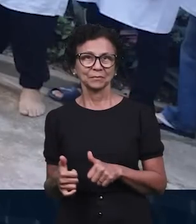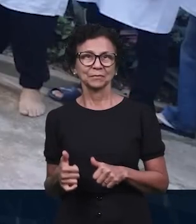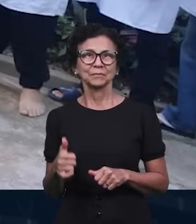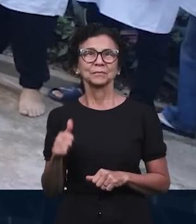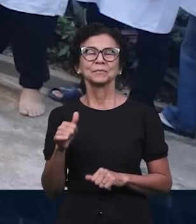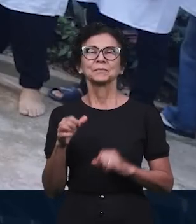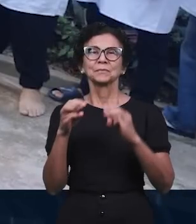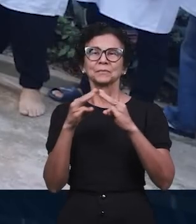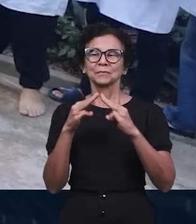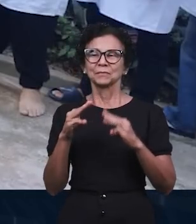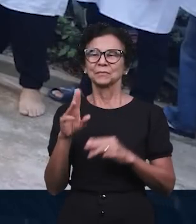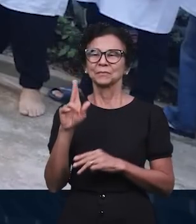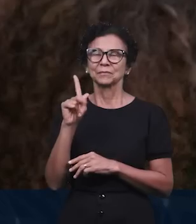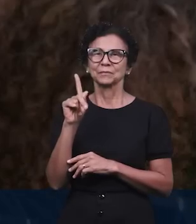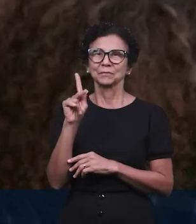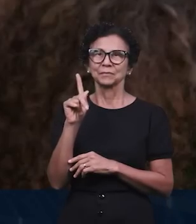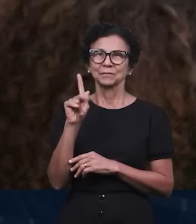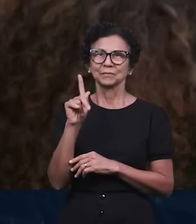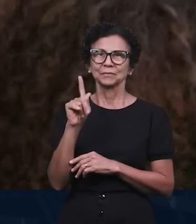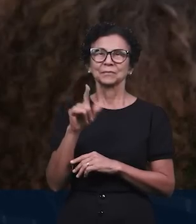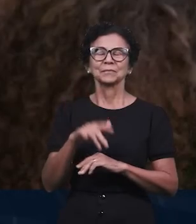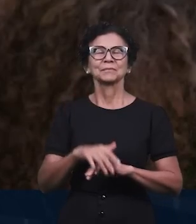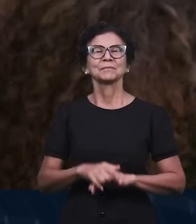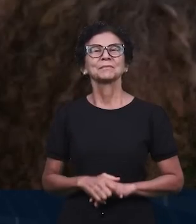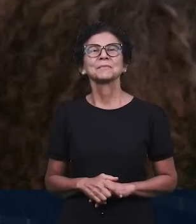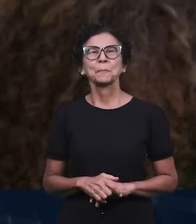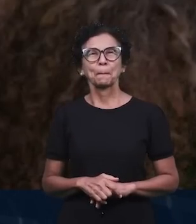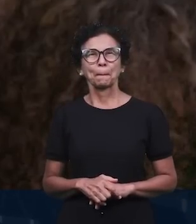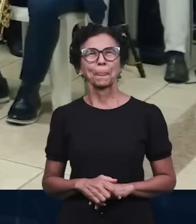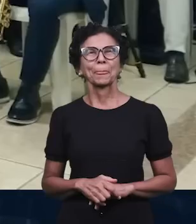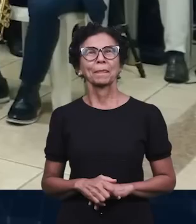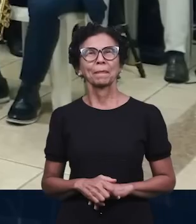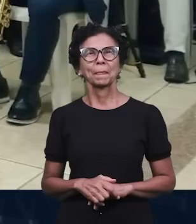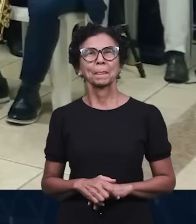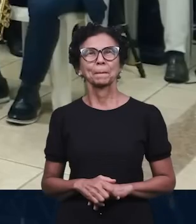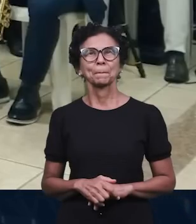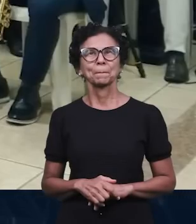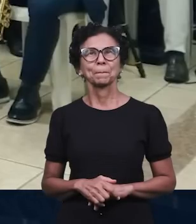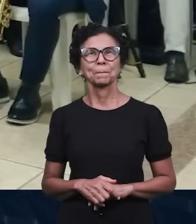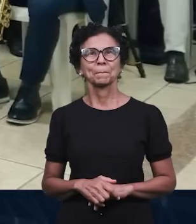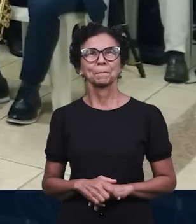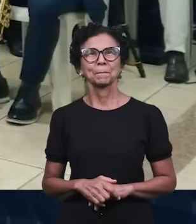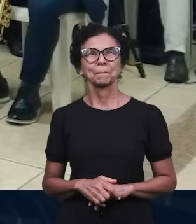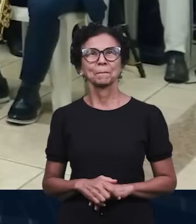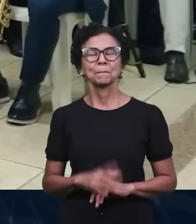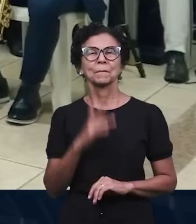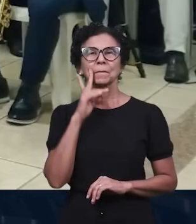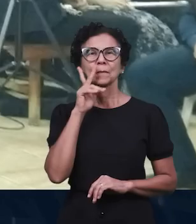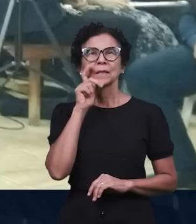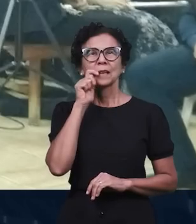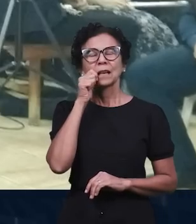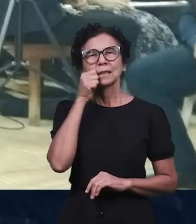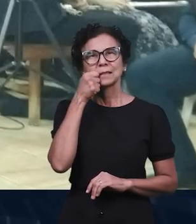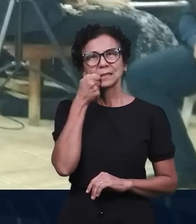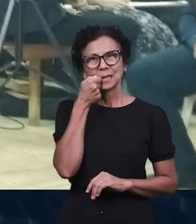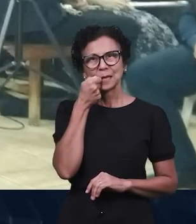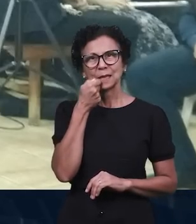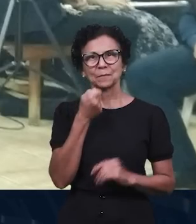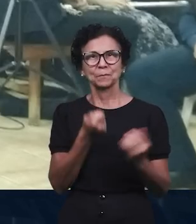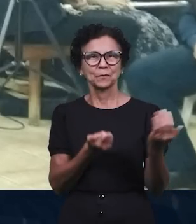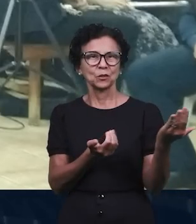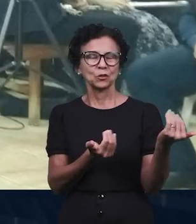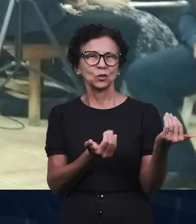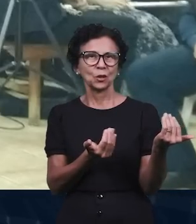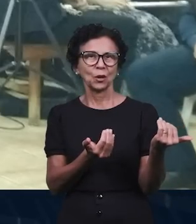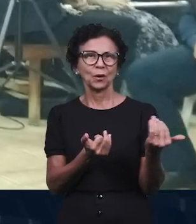no Manaim de Governador Valadares. Louvado seja o nome do Senhor. As fotos agora são de uma ceia que aconteceu com os jovens